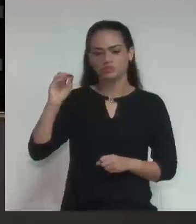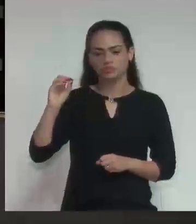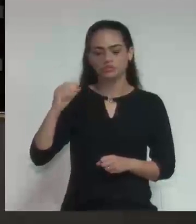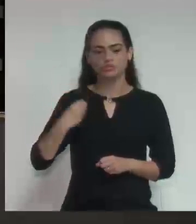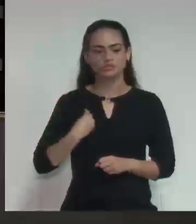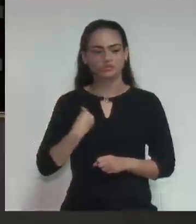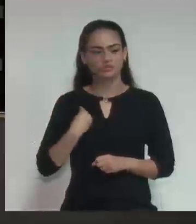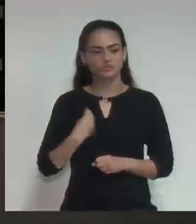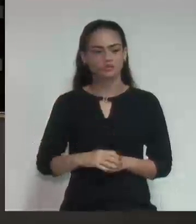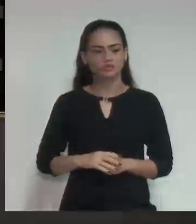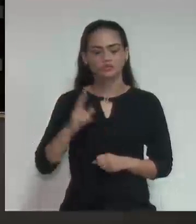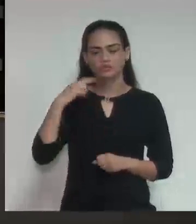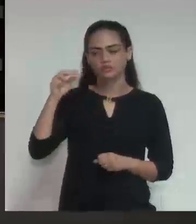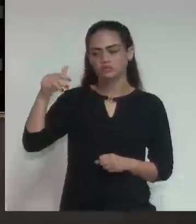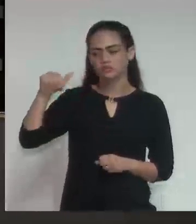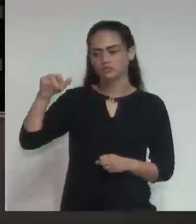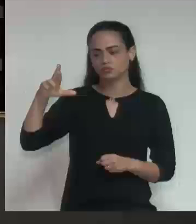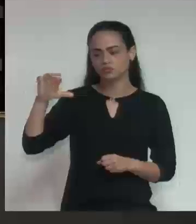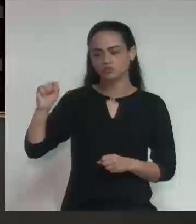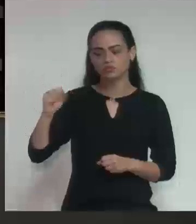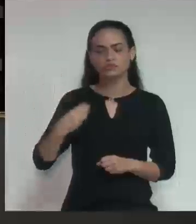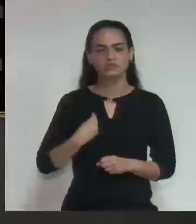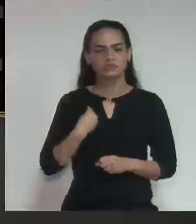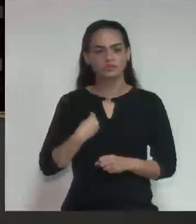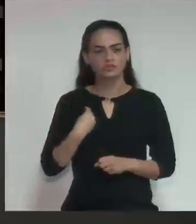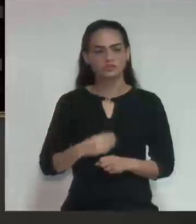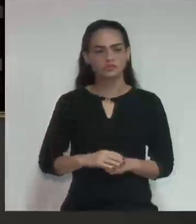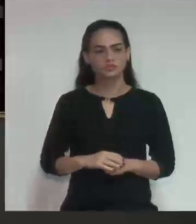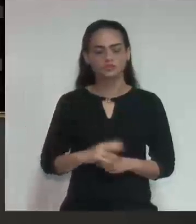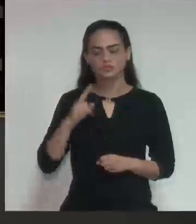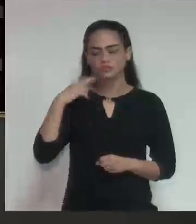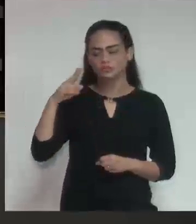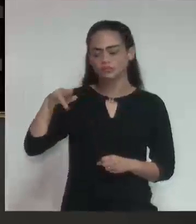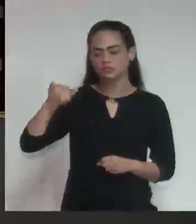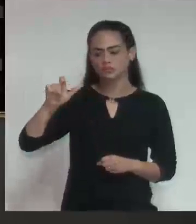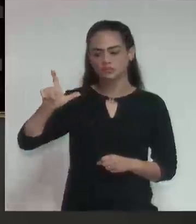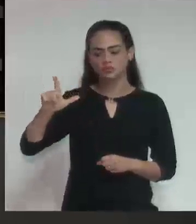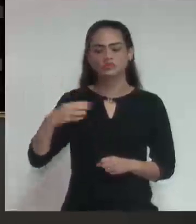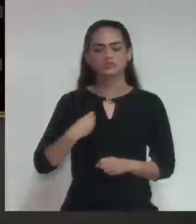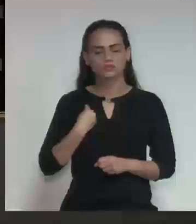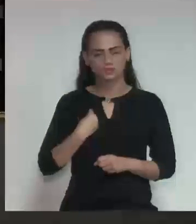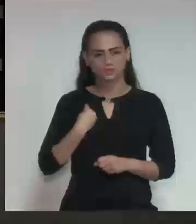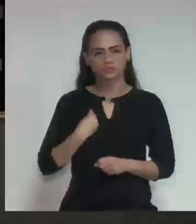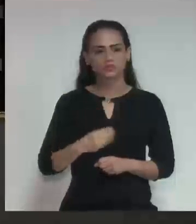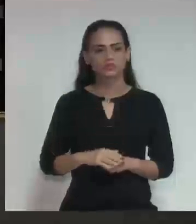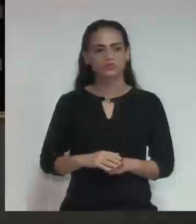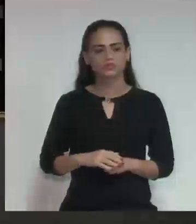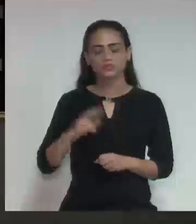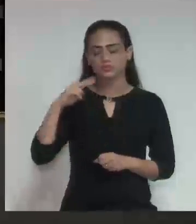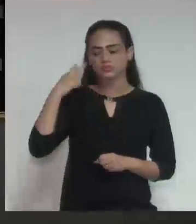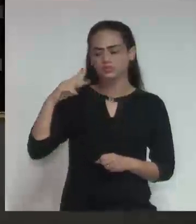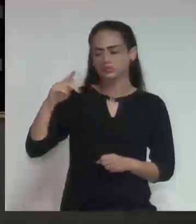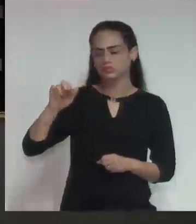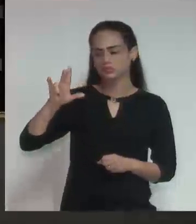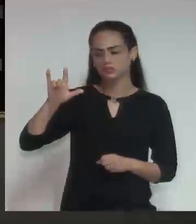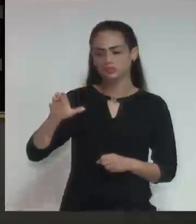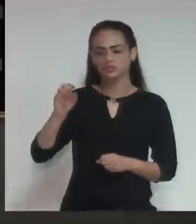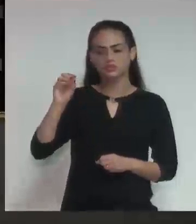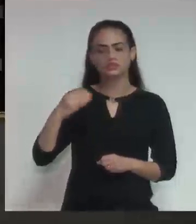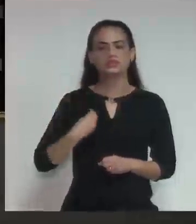Vereador Marcos Ferraz. Presente. Vereador Nil Ramos. Presente. Vereador Paulinho Palmeira.